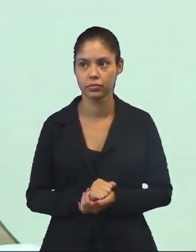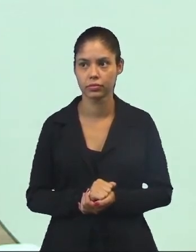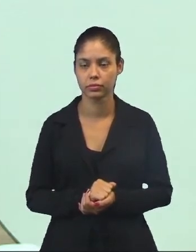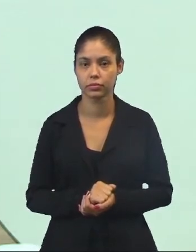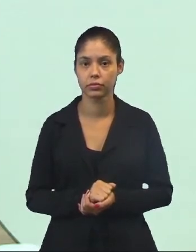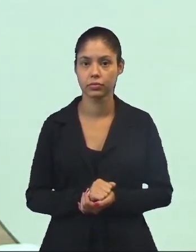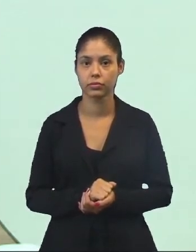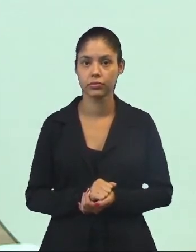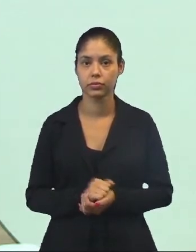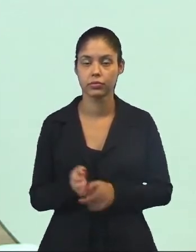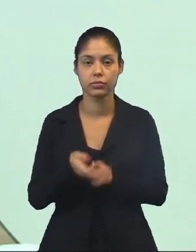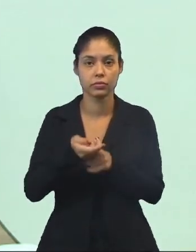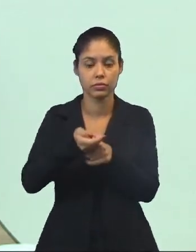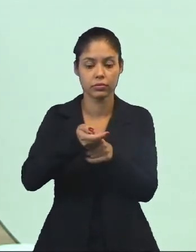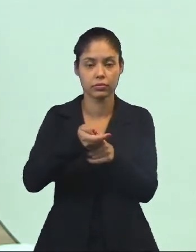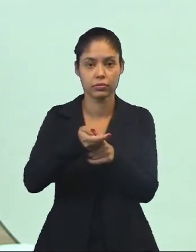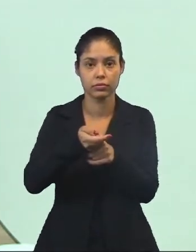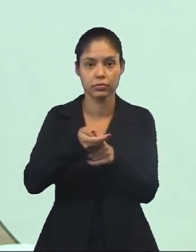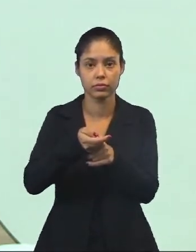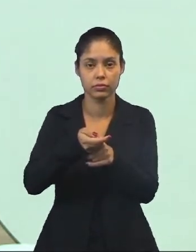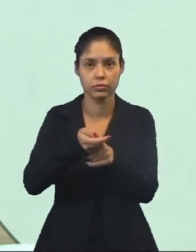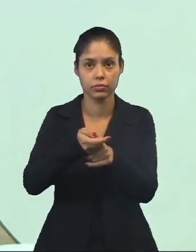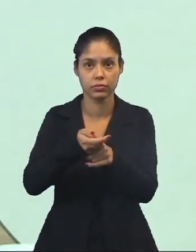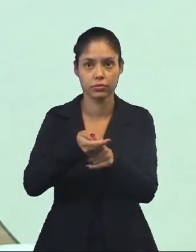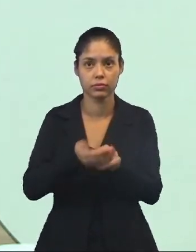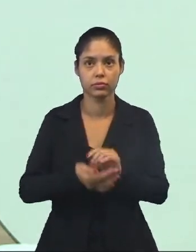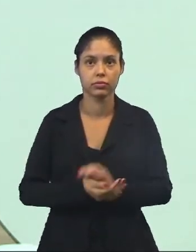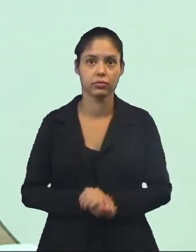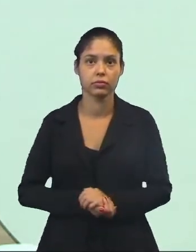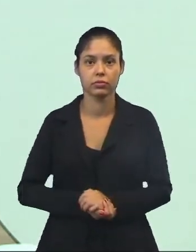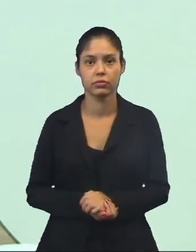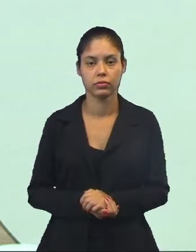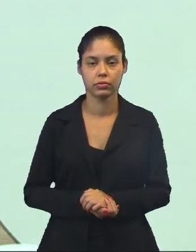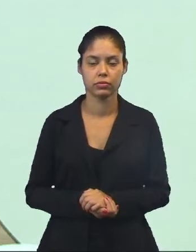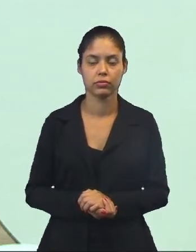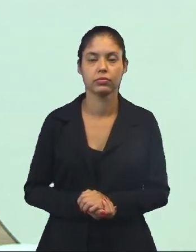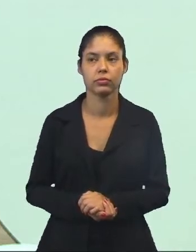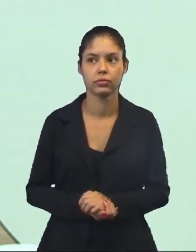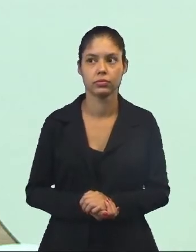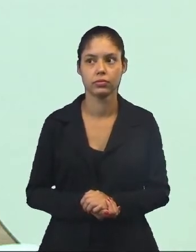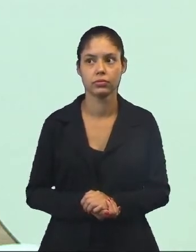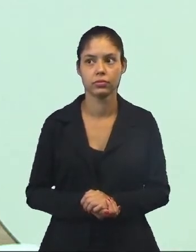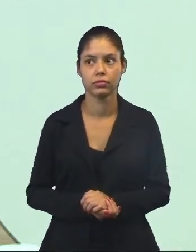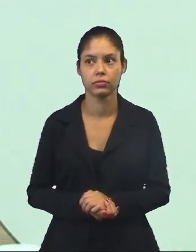só, ele consome o milho, vou colocar o milho aqui ao lado, ó.